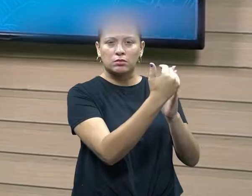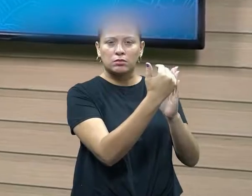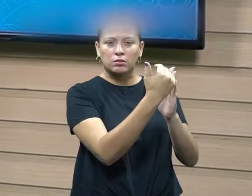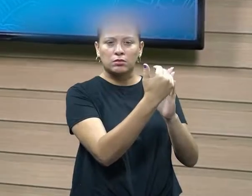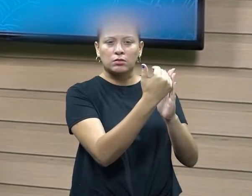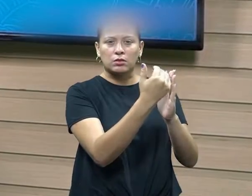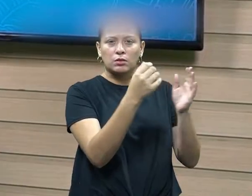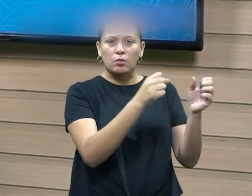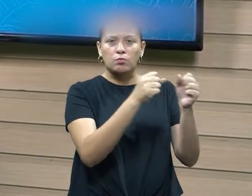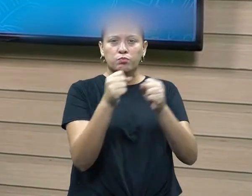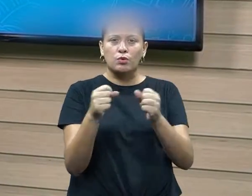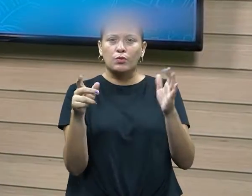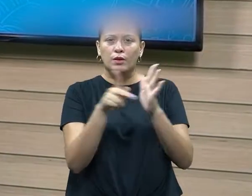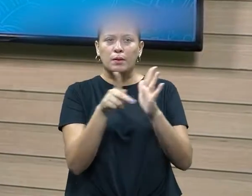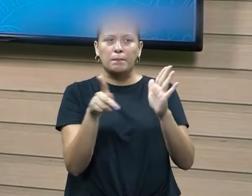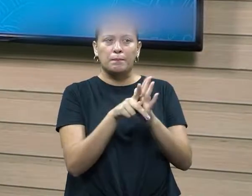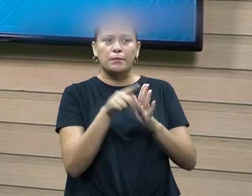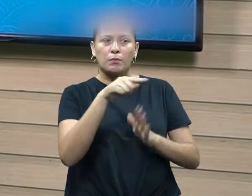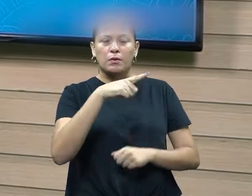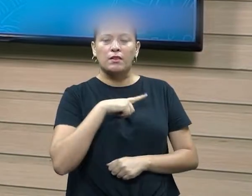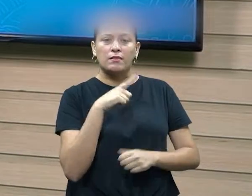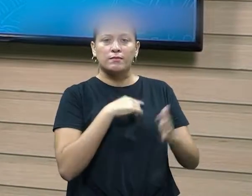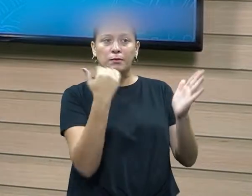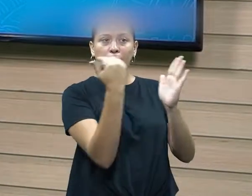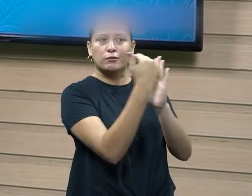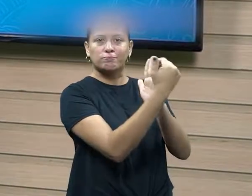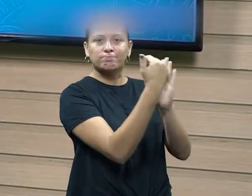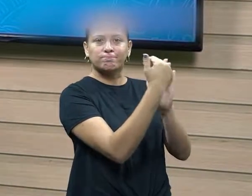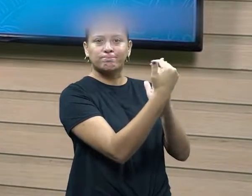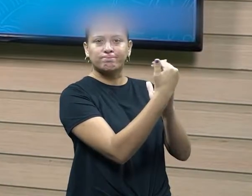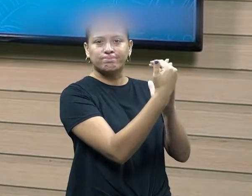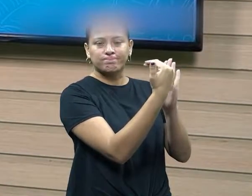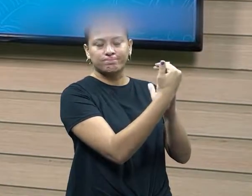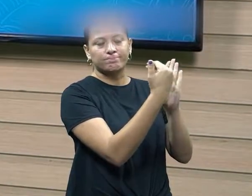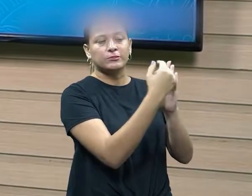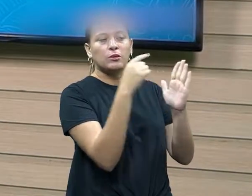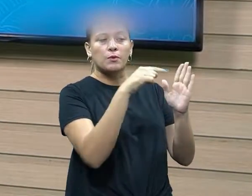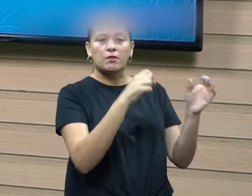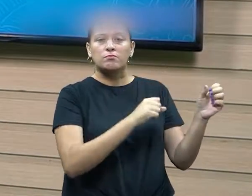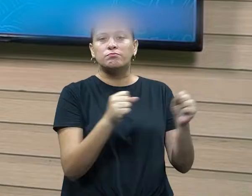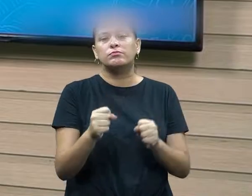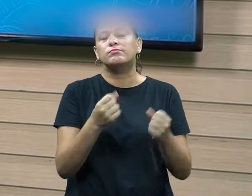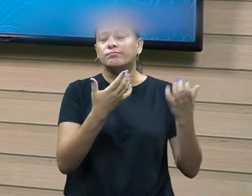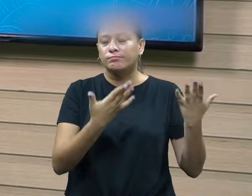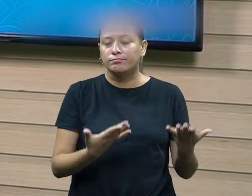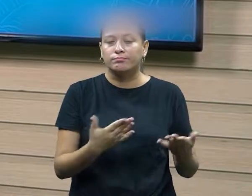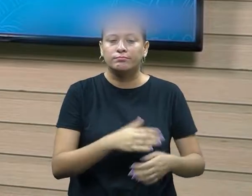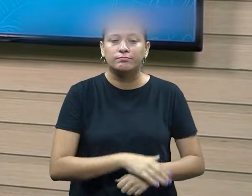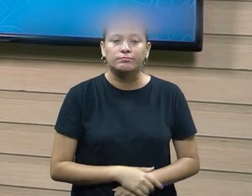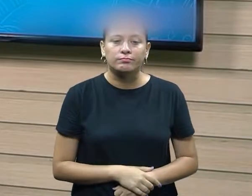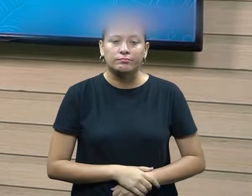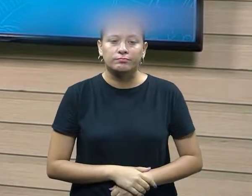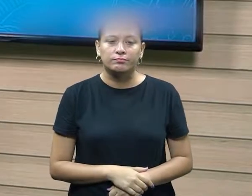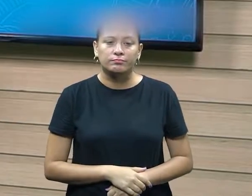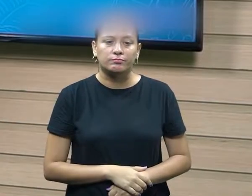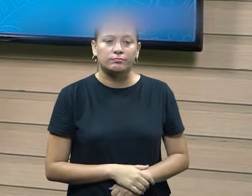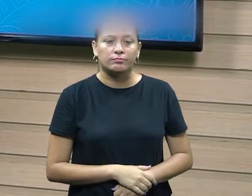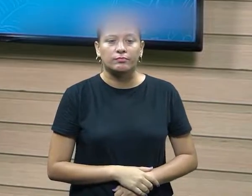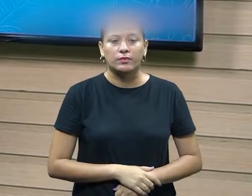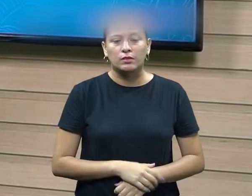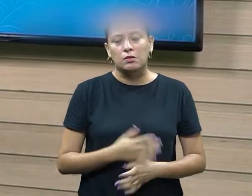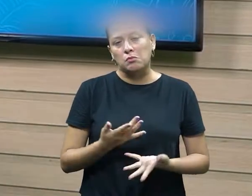o poder está mais sobre ele, né? Justamente porque ele está aqui no topo da hierarquia. Normalmente isso acontece em relação